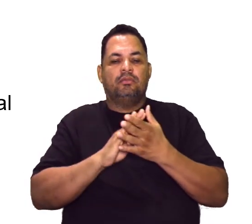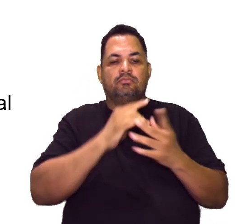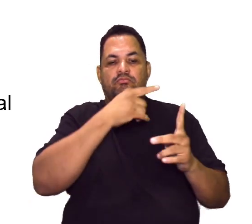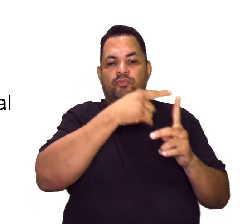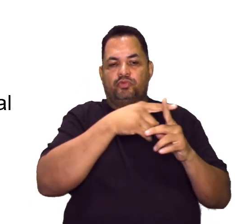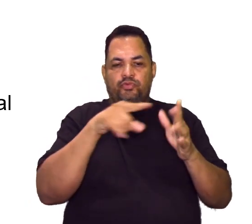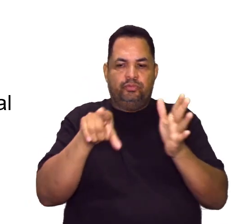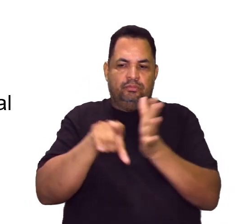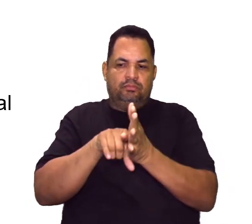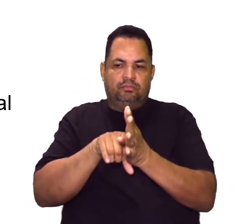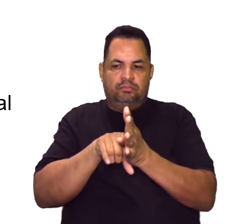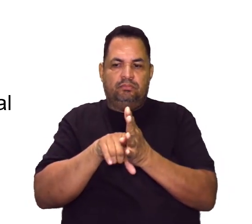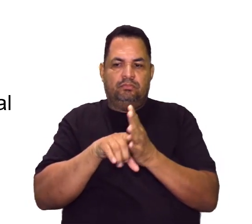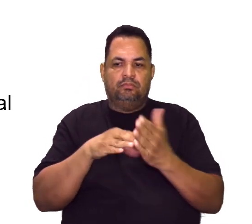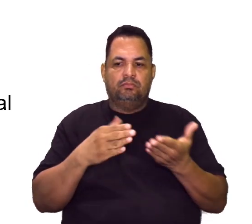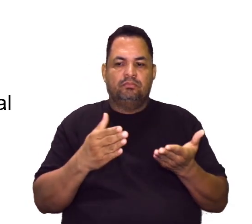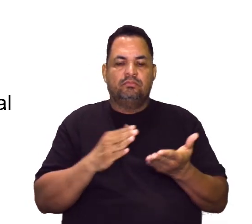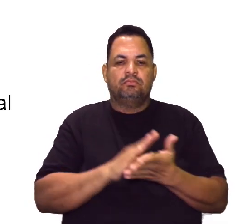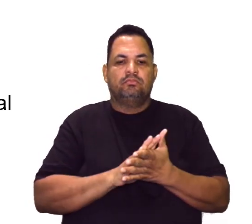polaridade,